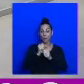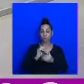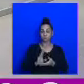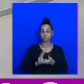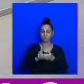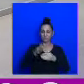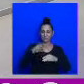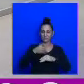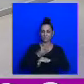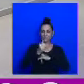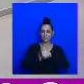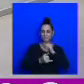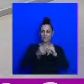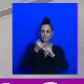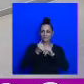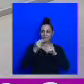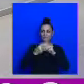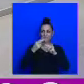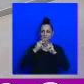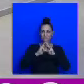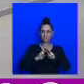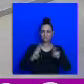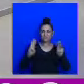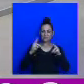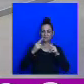se o prêmio está acumulado. É só acessar